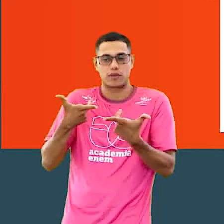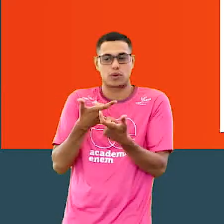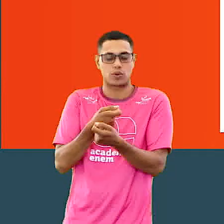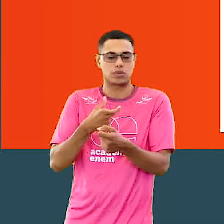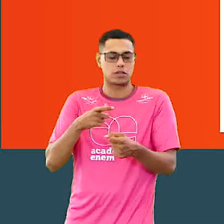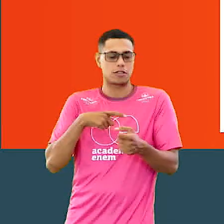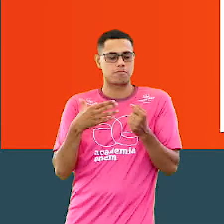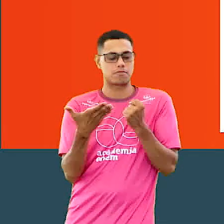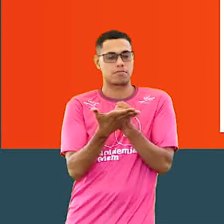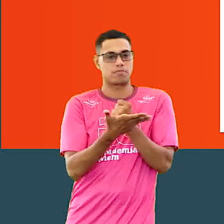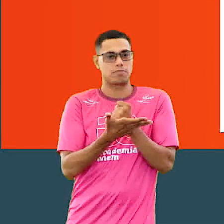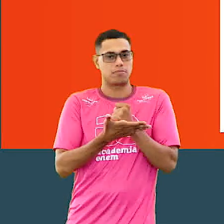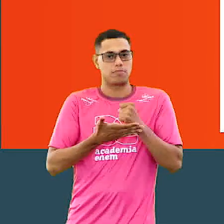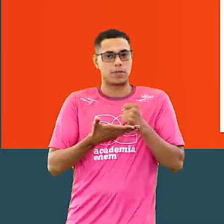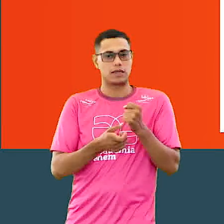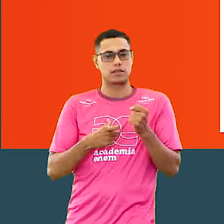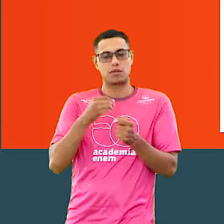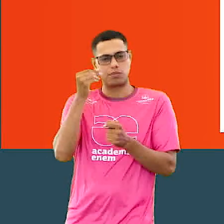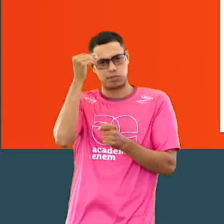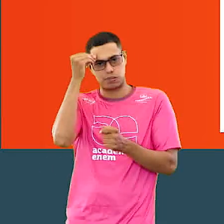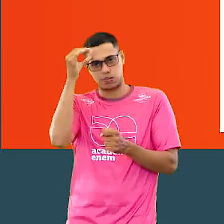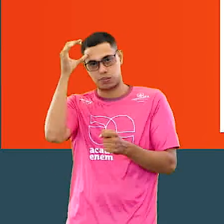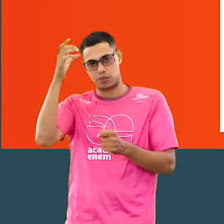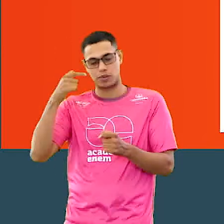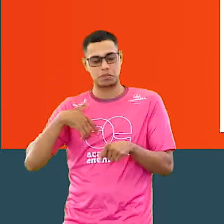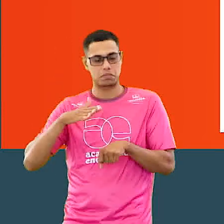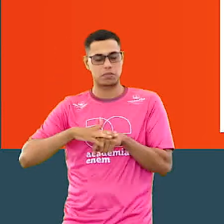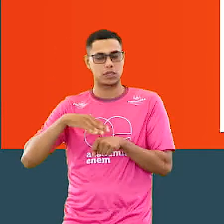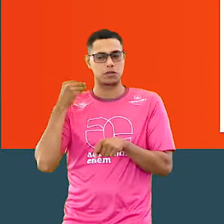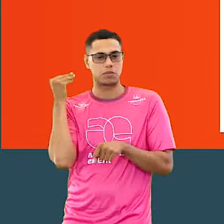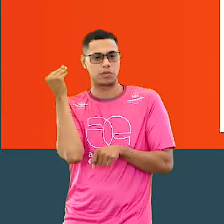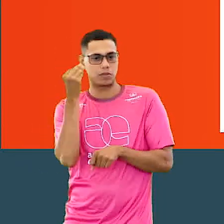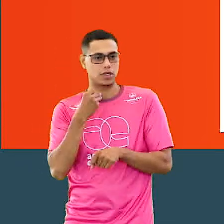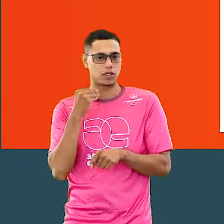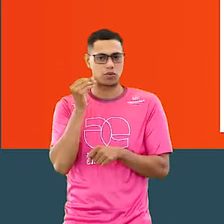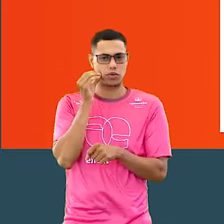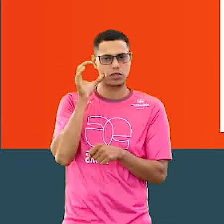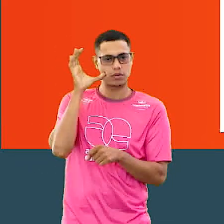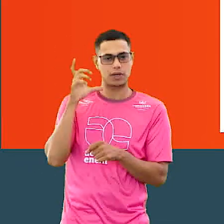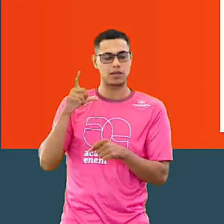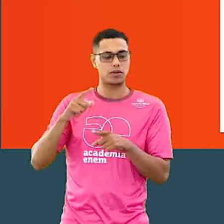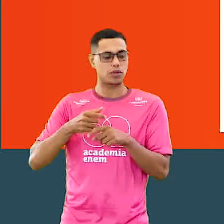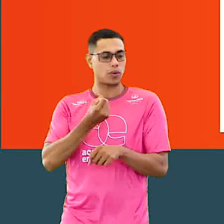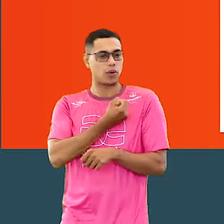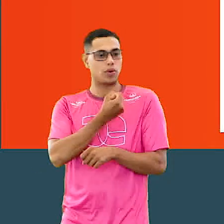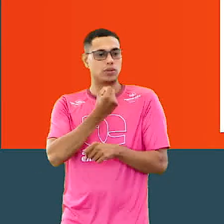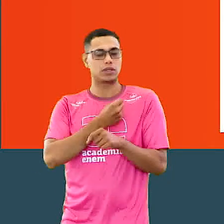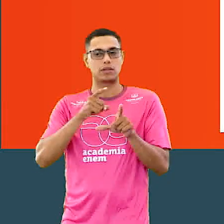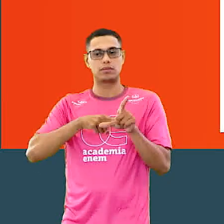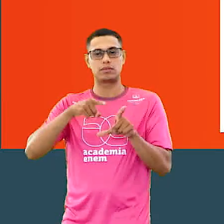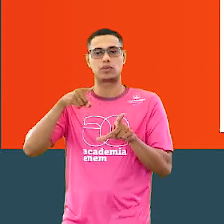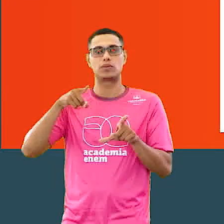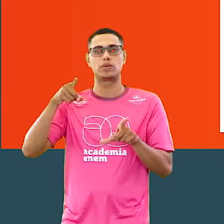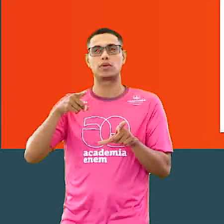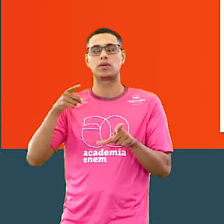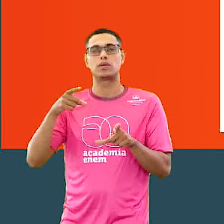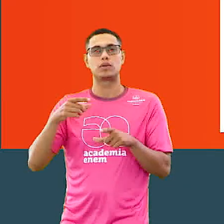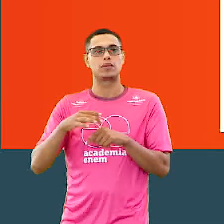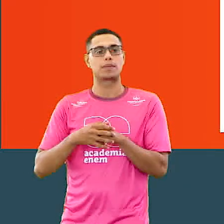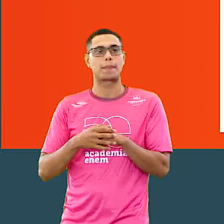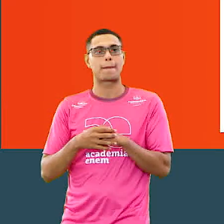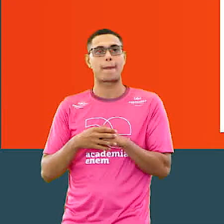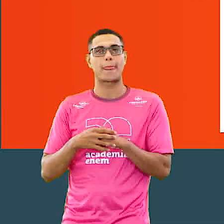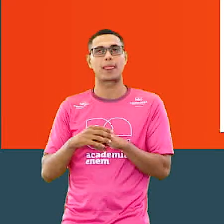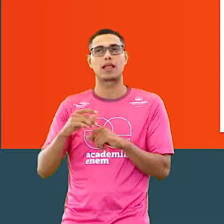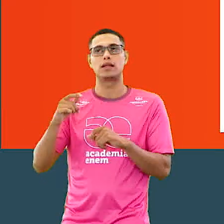base, você vem fazendo sua parte muito direitinho, e a sua média no Enem, ela foi acima